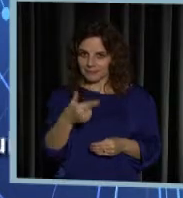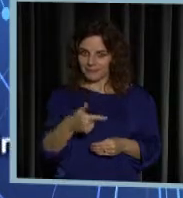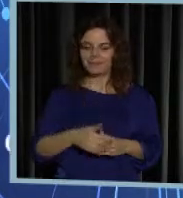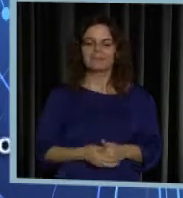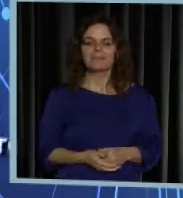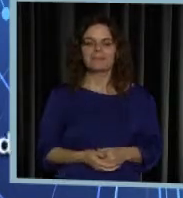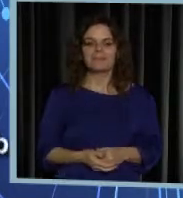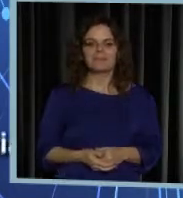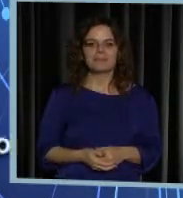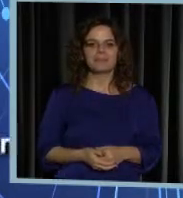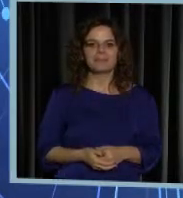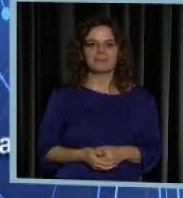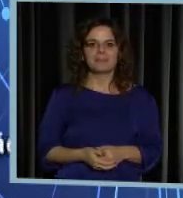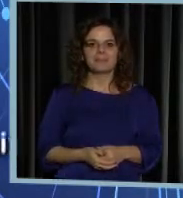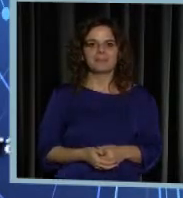portal.uab.pt.